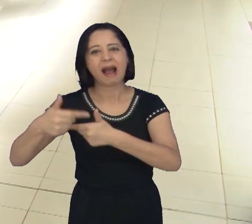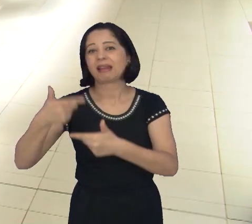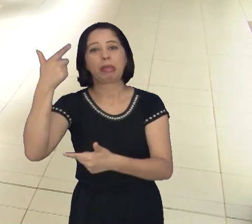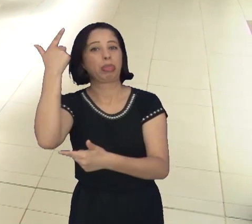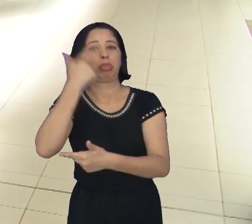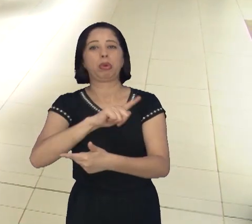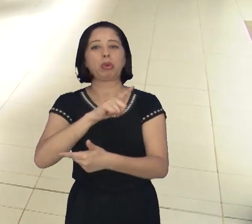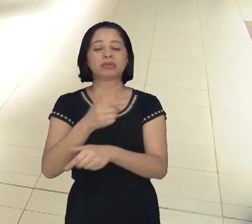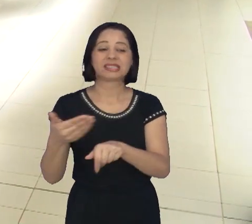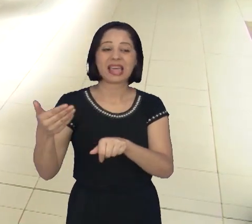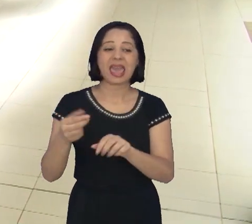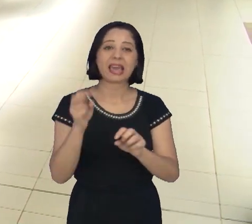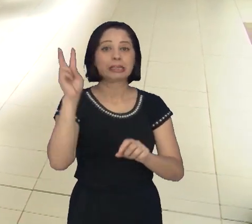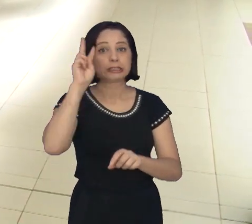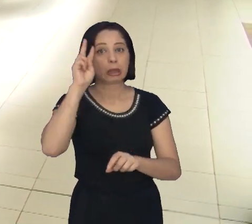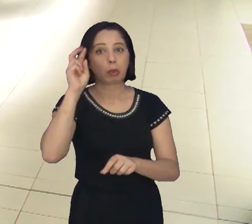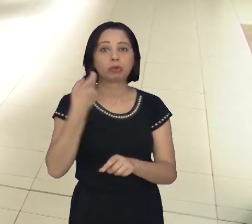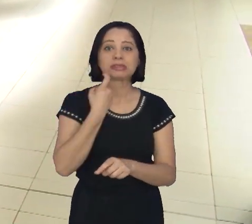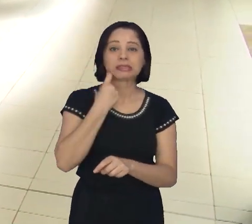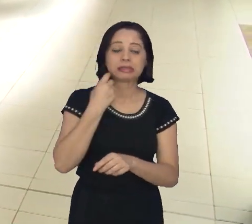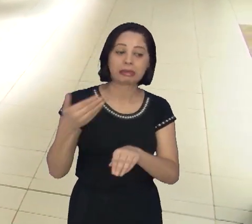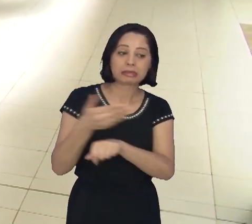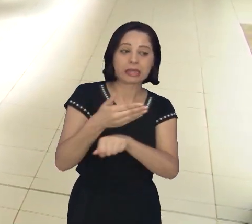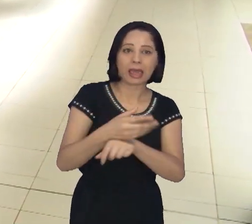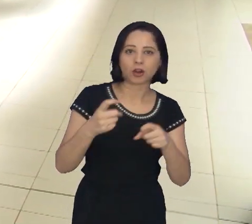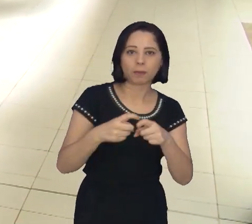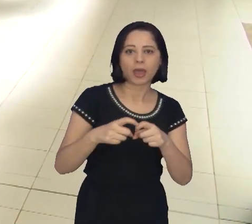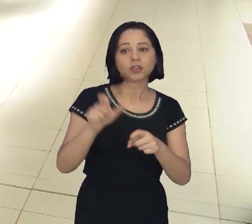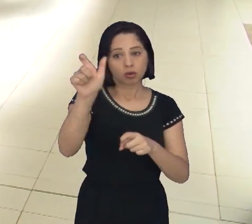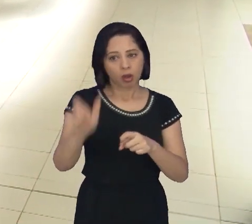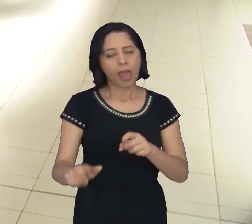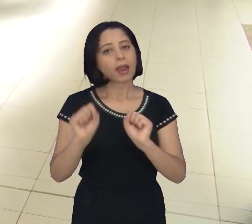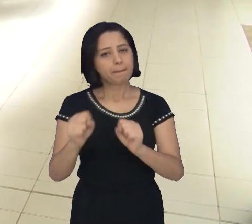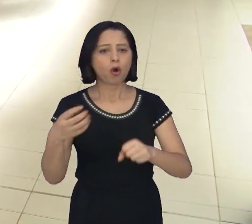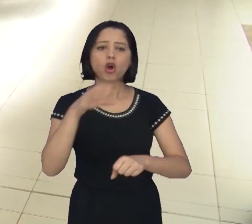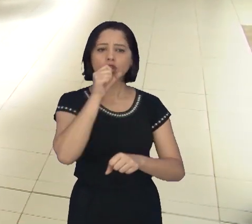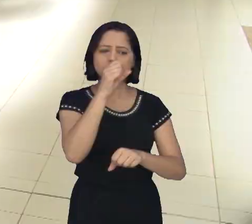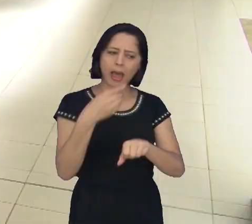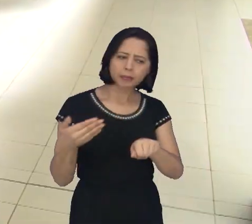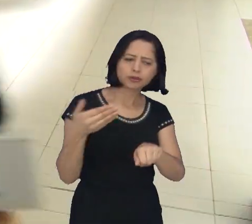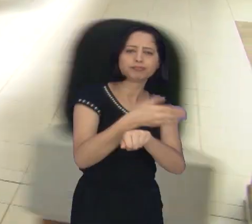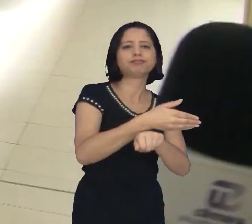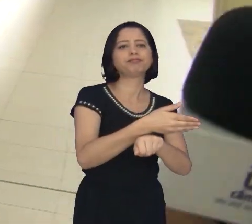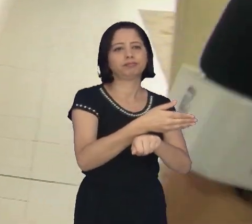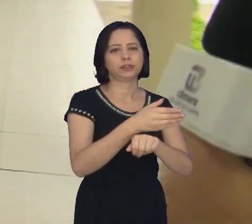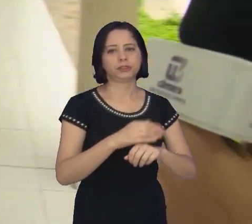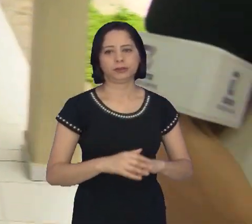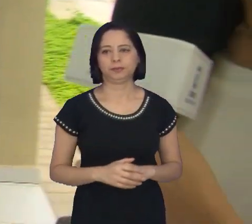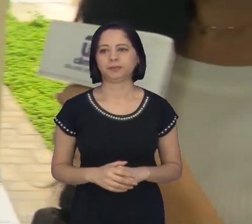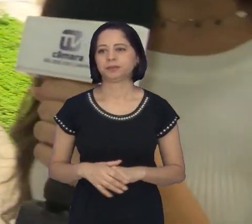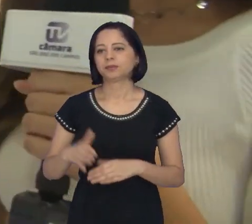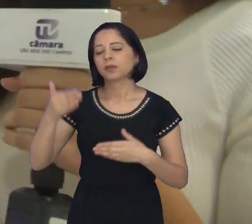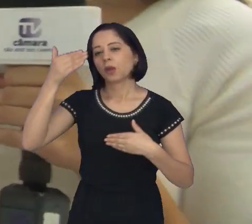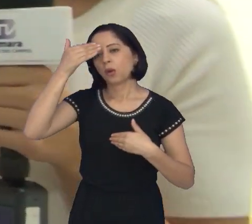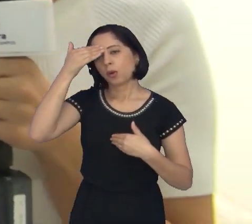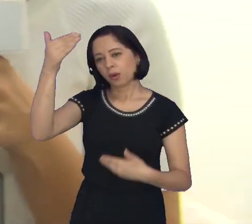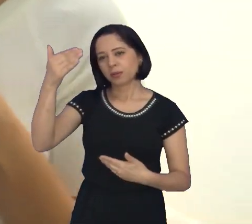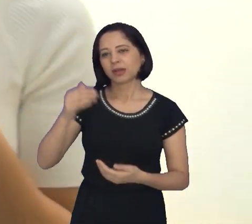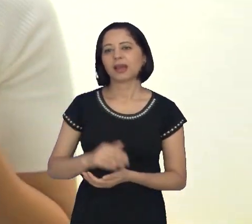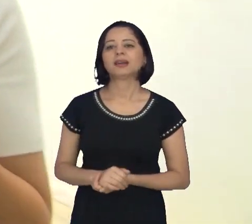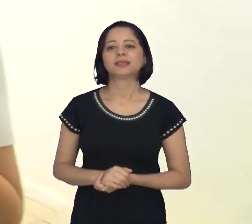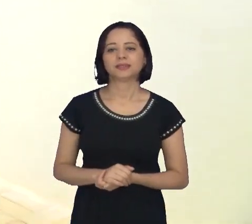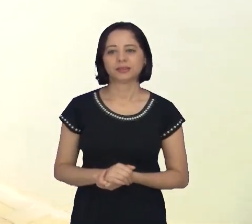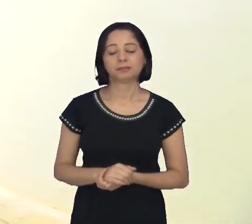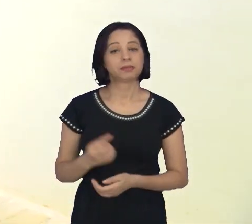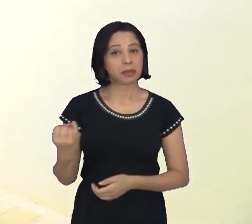consegue ir no horário de rotina da UBS, conseguir fazer os seus exames de rotina. Obrigada, doutora. Bom, Gi, é isso.